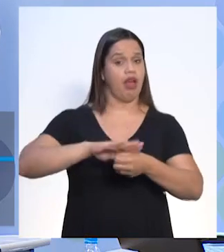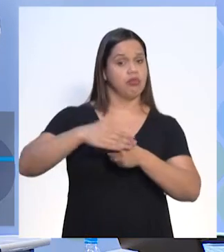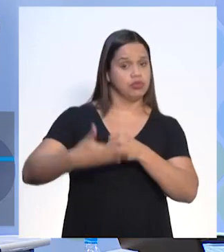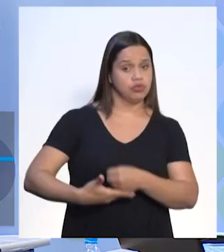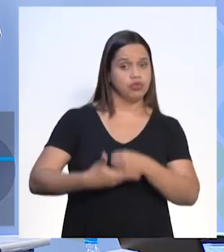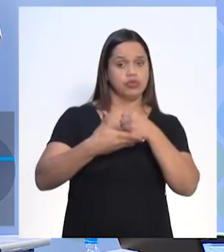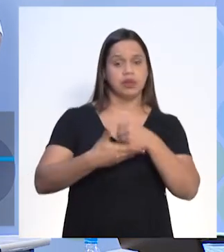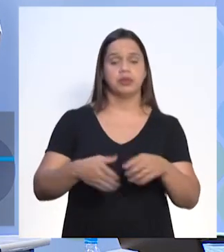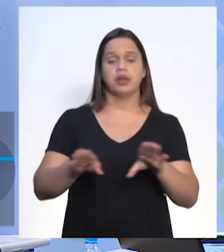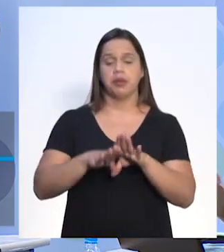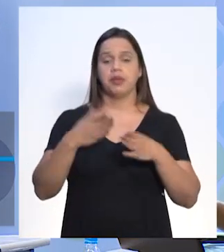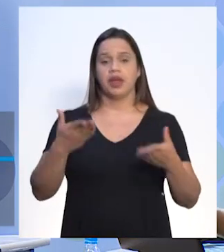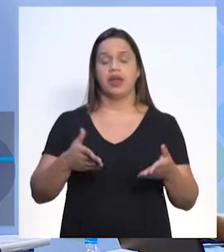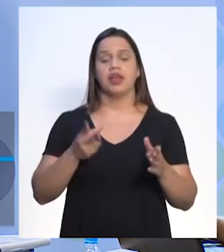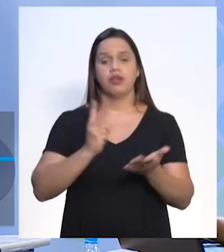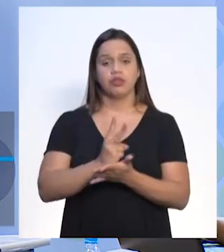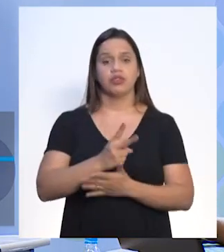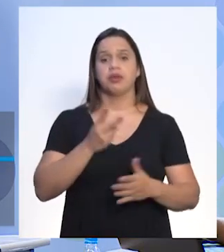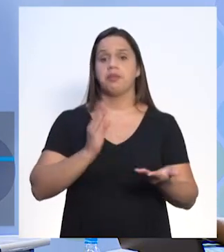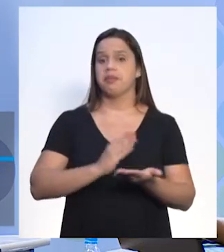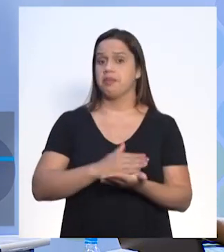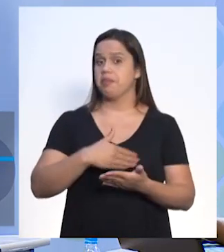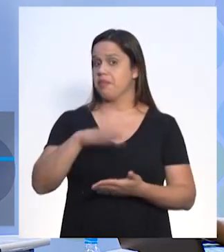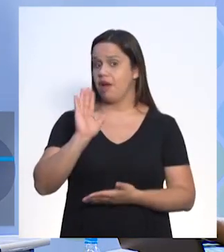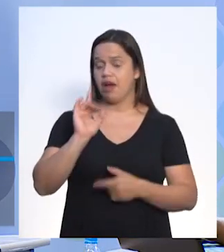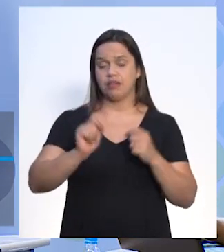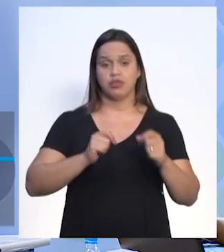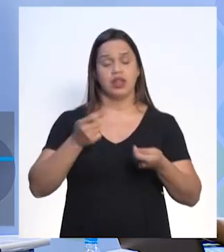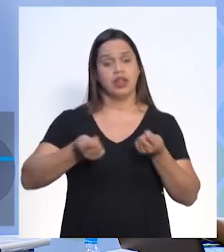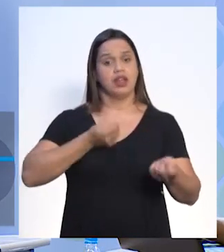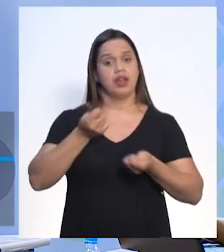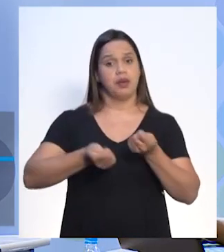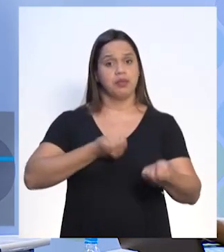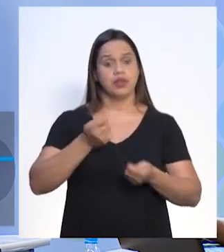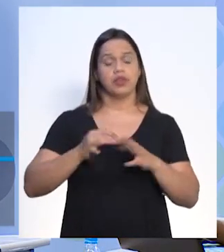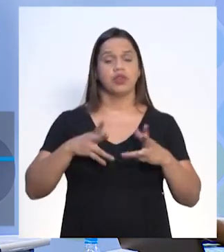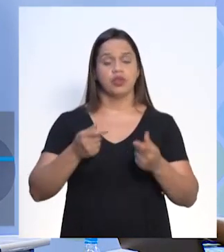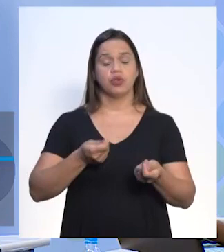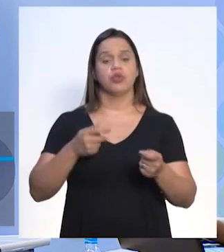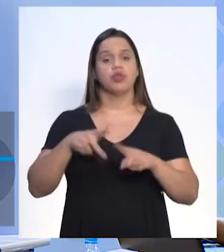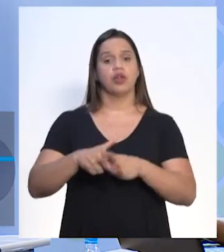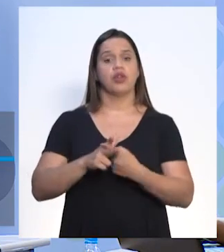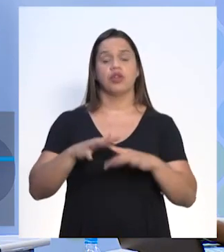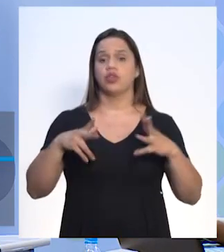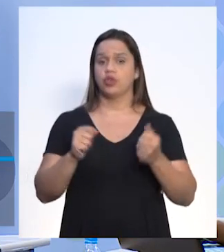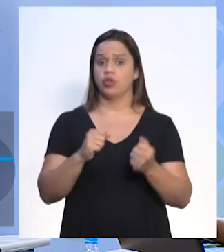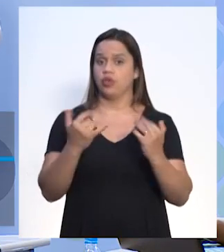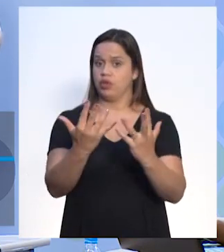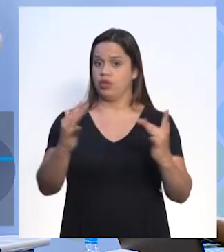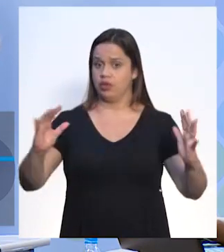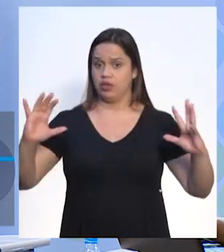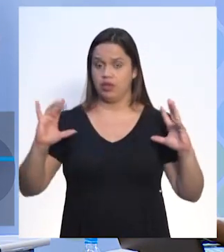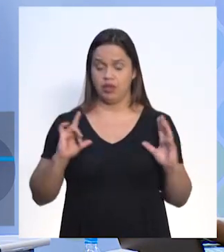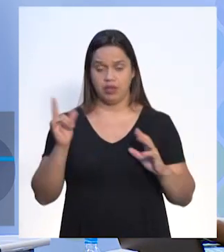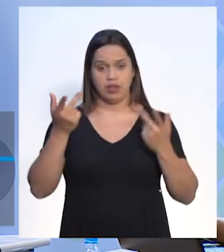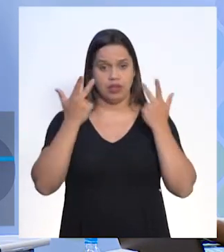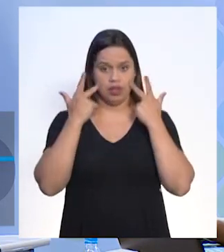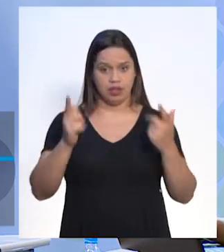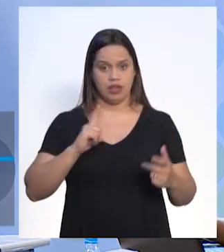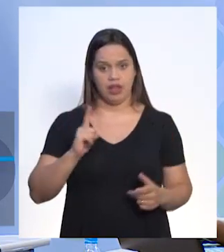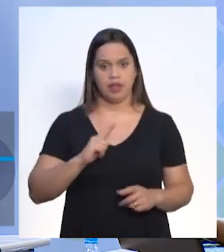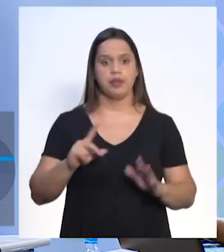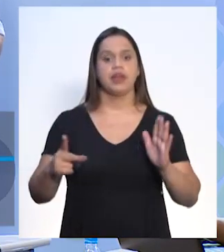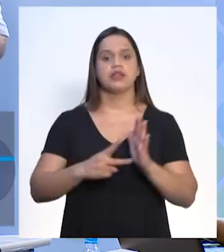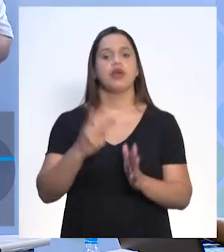sustentabilidade, né, e manter cada vez mais, né, a manutenção lá das nossas reservas naturais, né? A segunda questão é uma questão